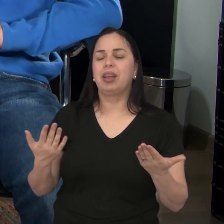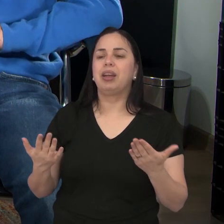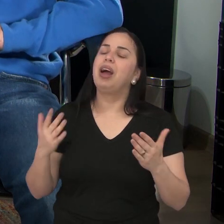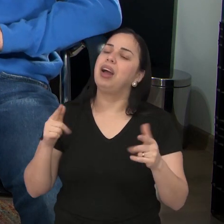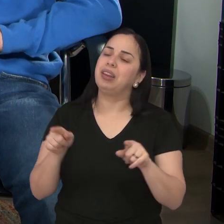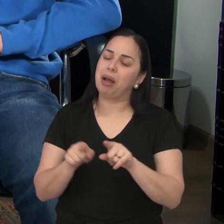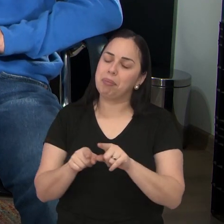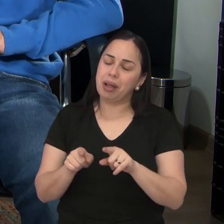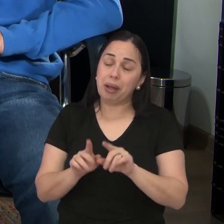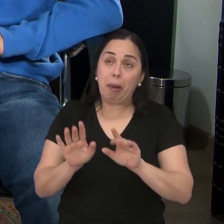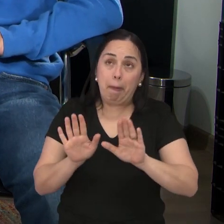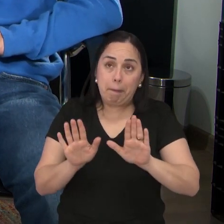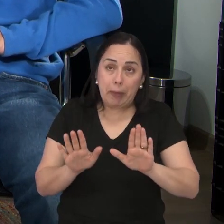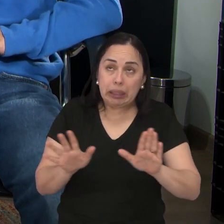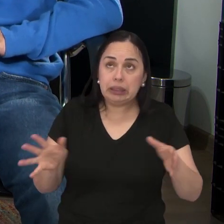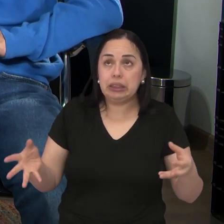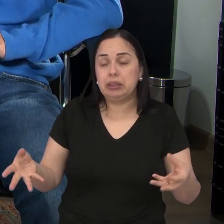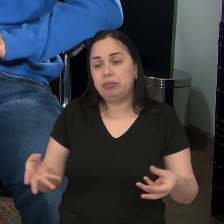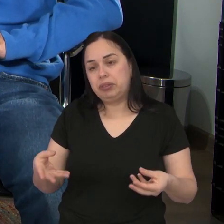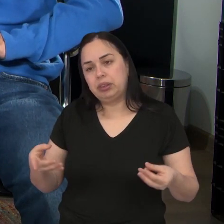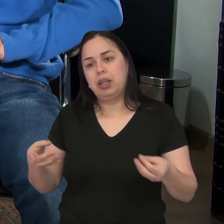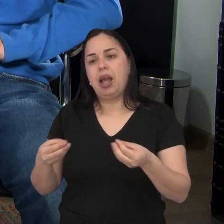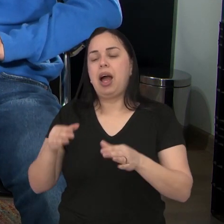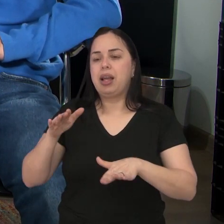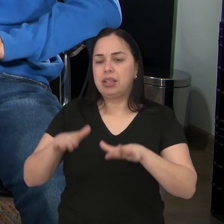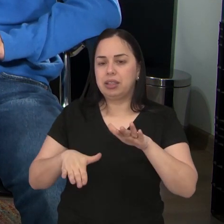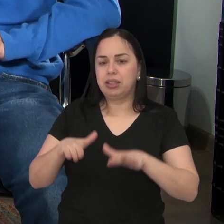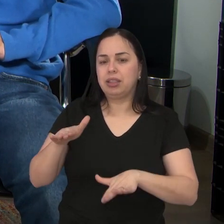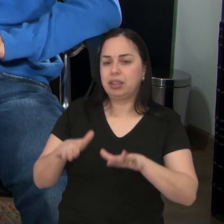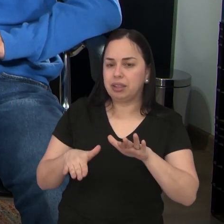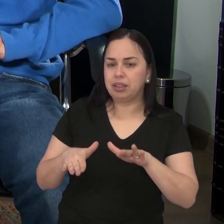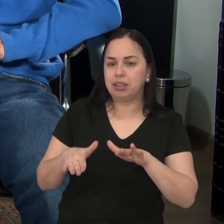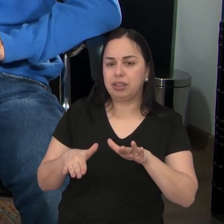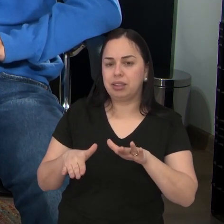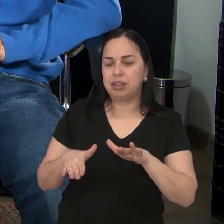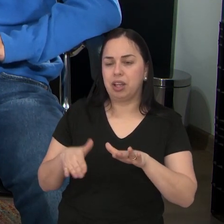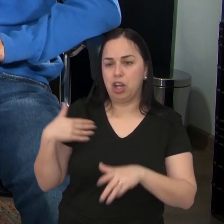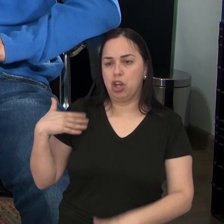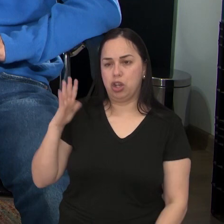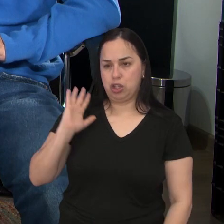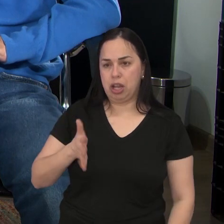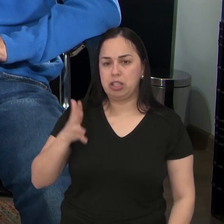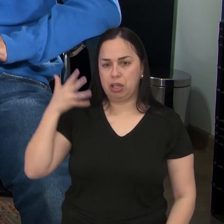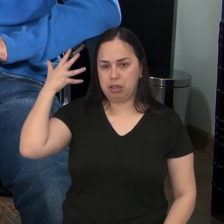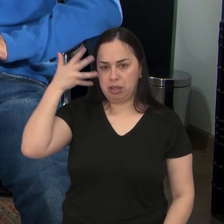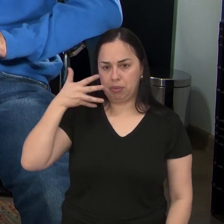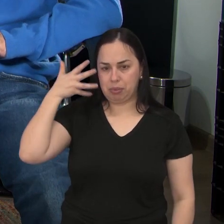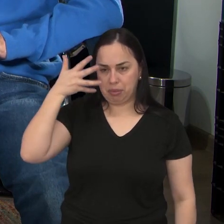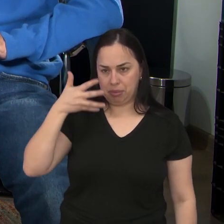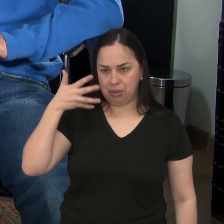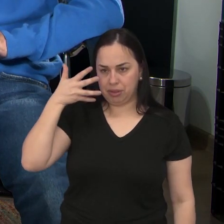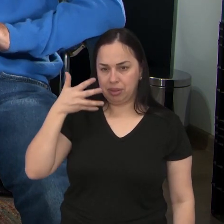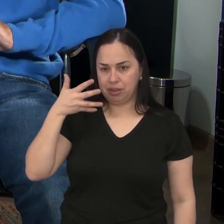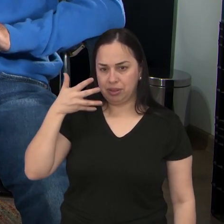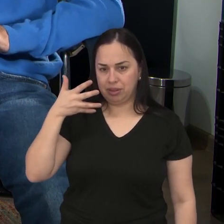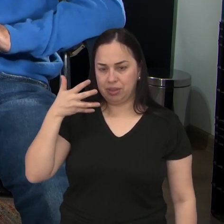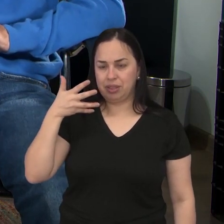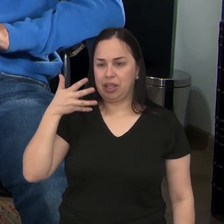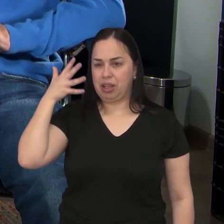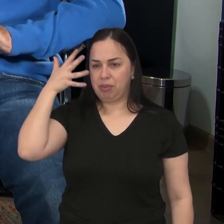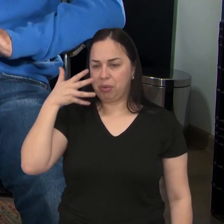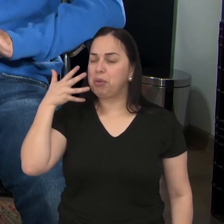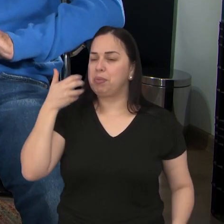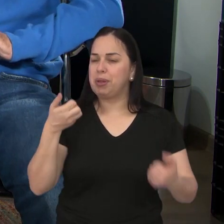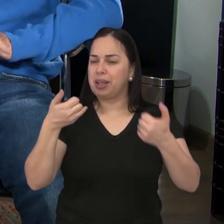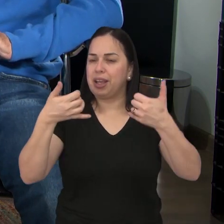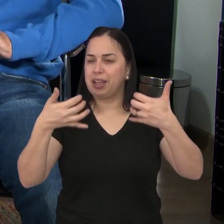dos universos paralelos. Mas, muitas vezes, eu até tenho uma palestra sobre isso, onde há fogo, há fumaça,